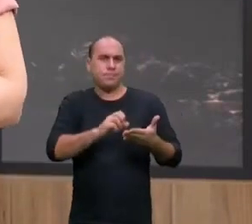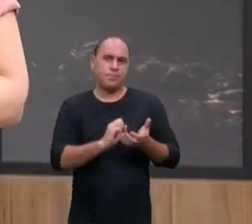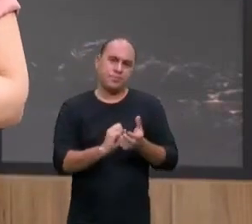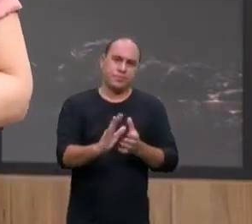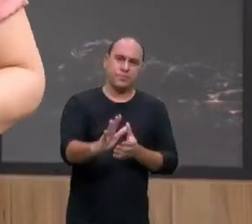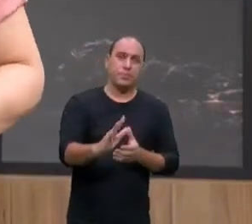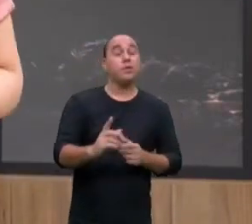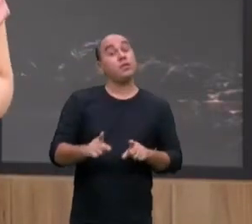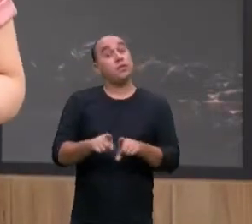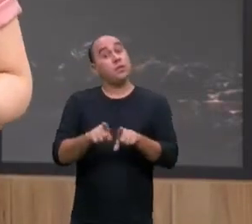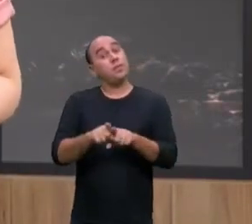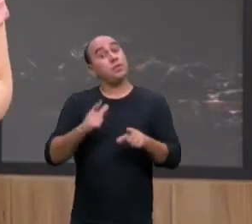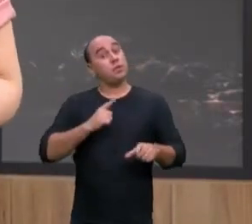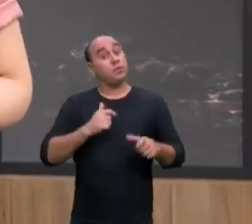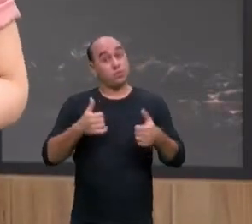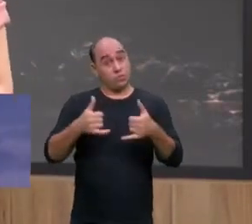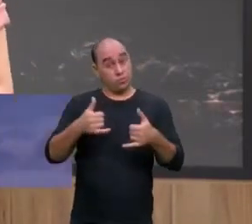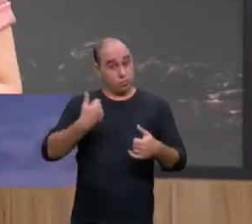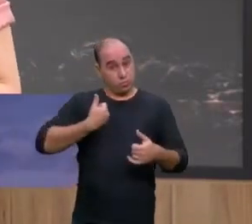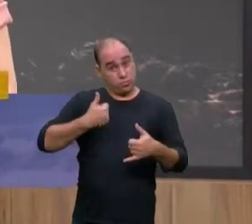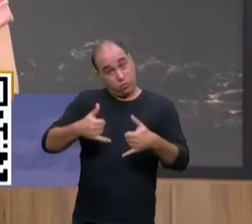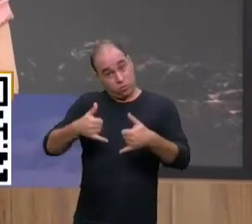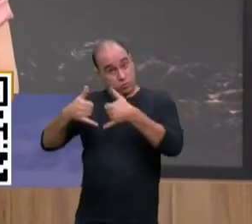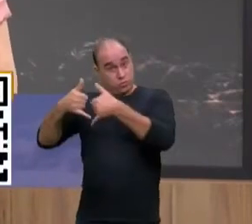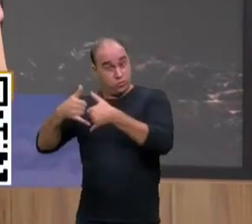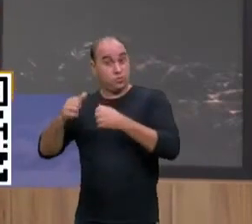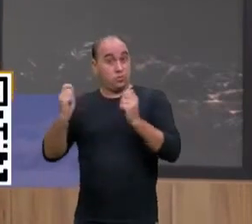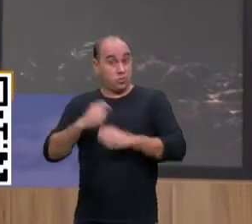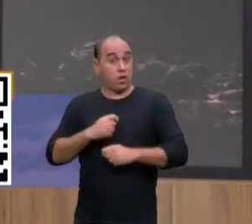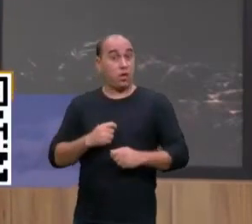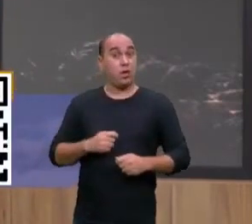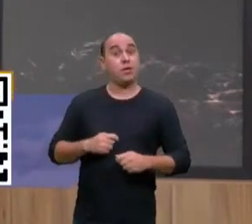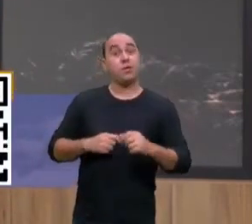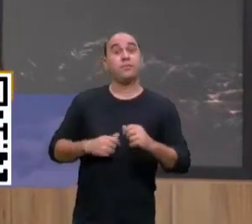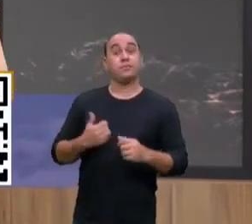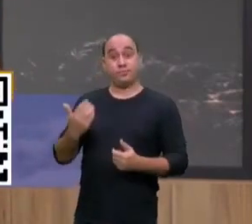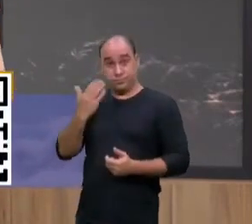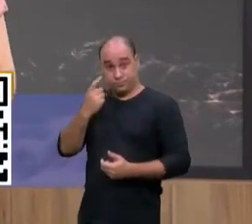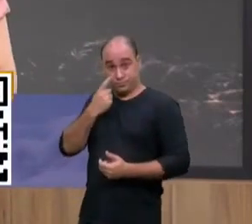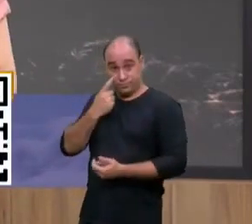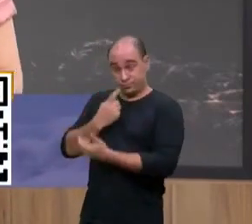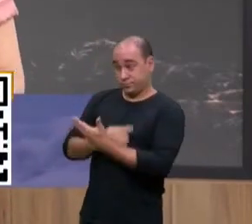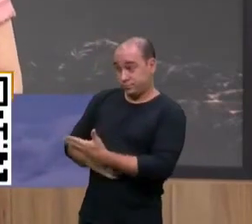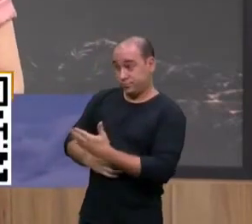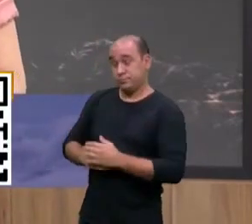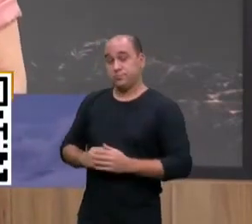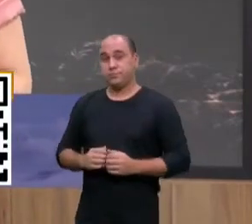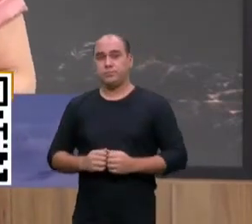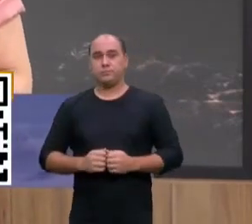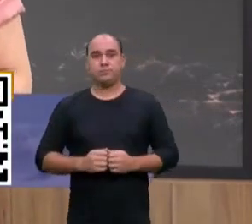também o número de telefone fixo para você ligar em horário comercial 0 operadora 1221